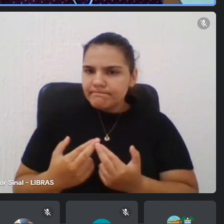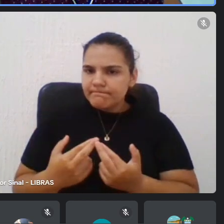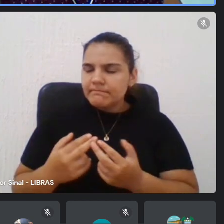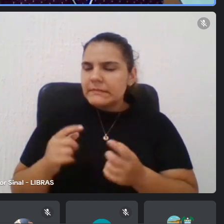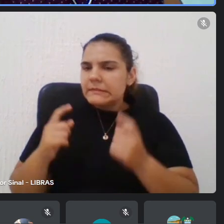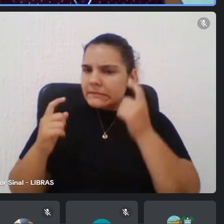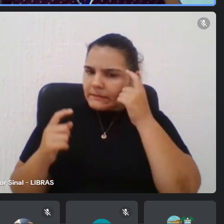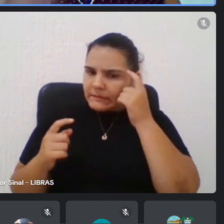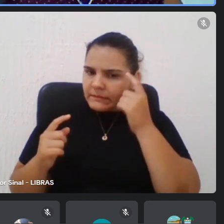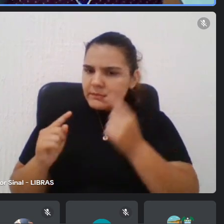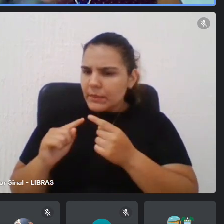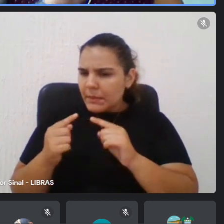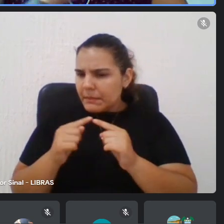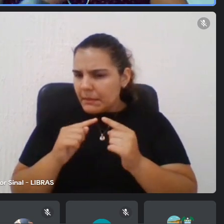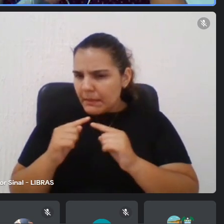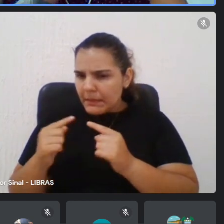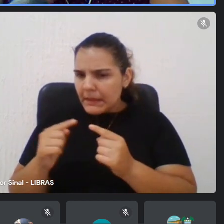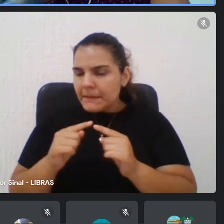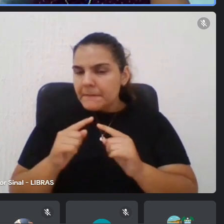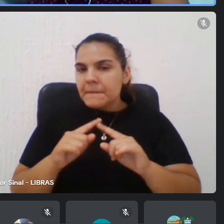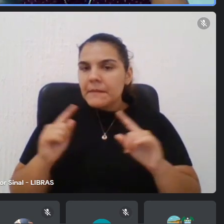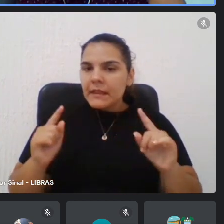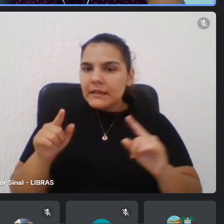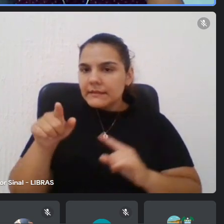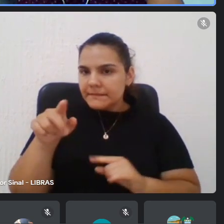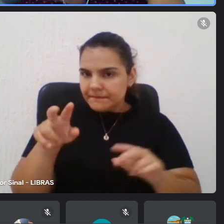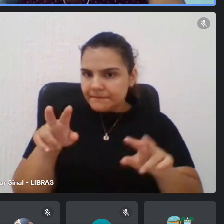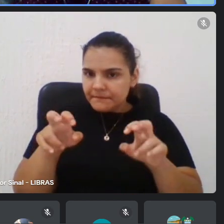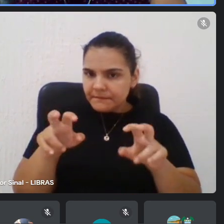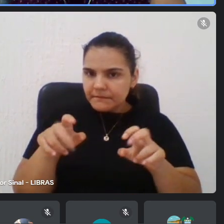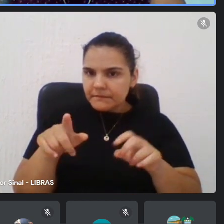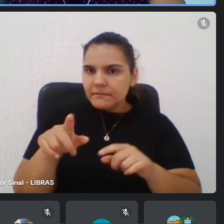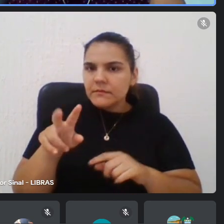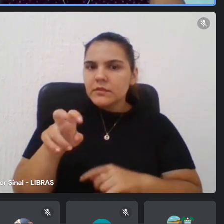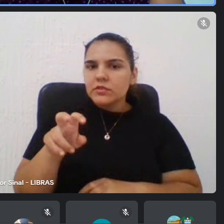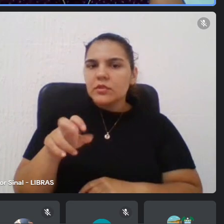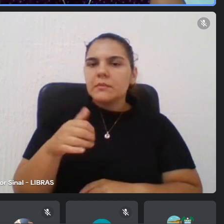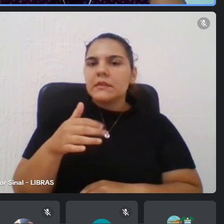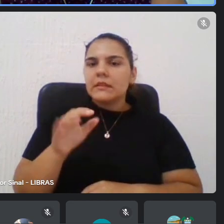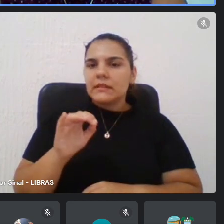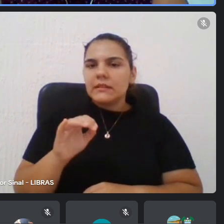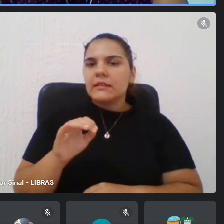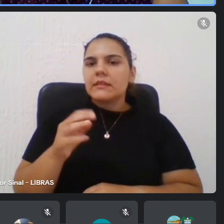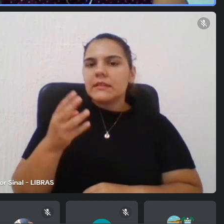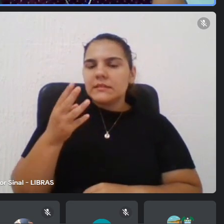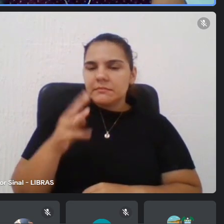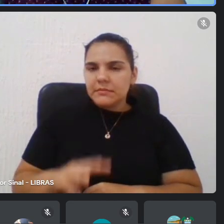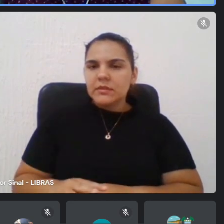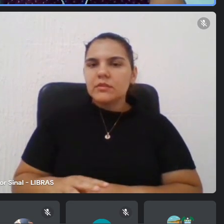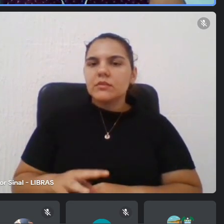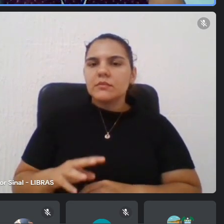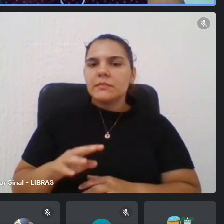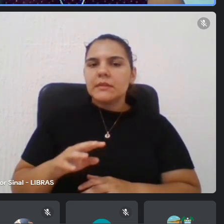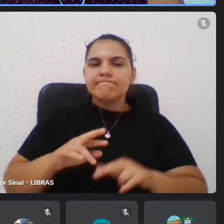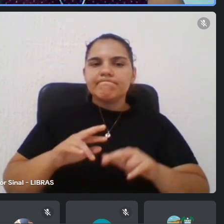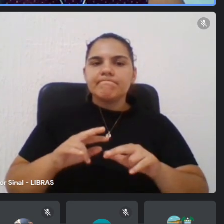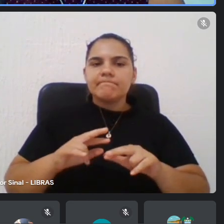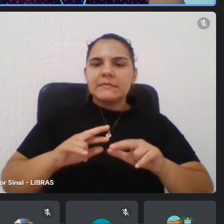pensados, mas, nesse recorte daí, dos 10 milhões para as diversas expressões artísticas, a gente está